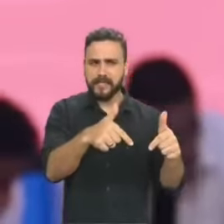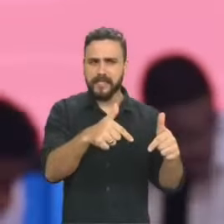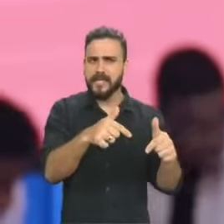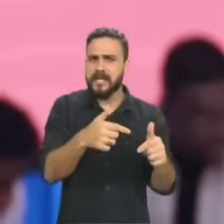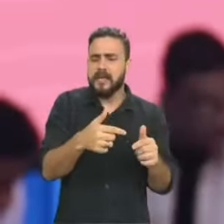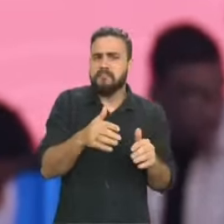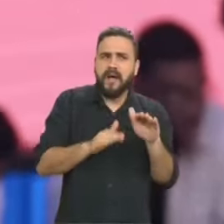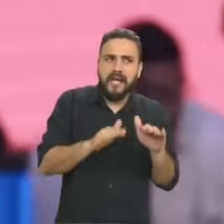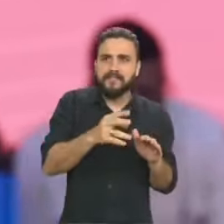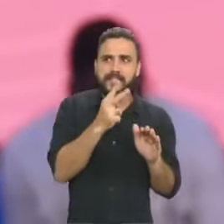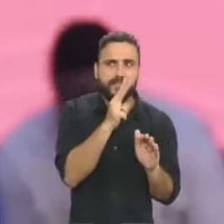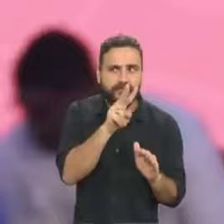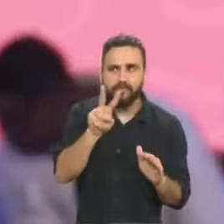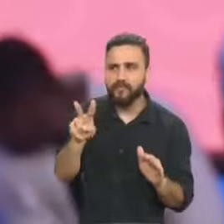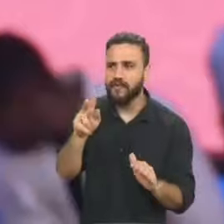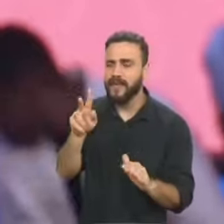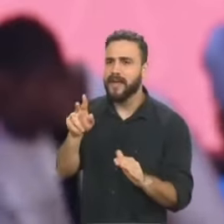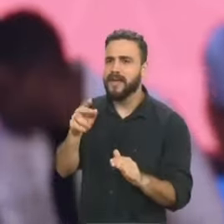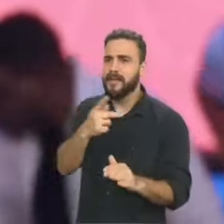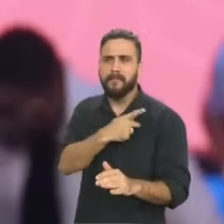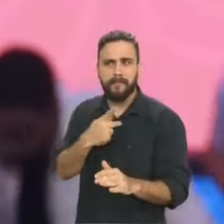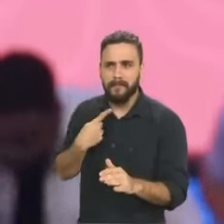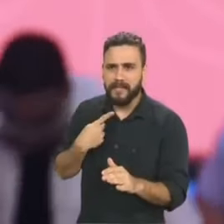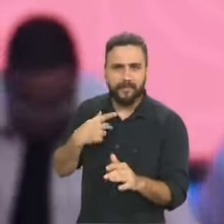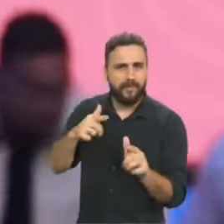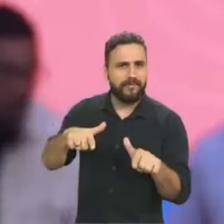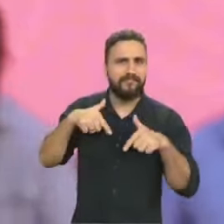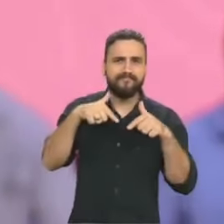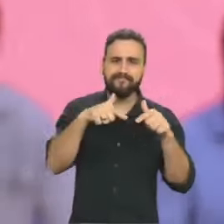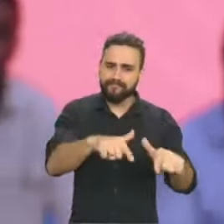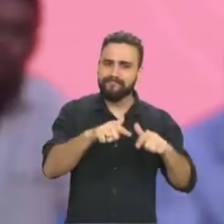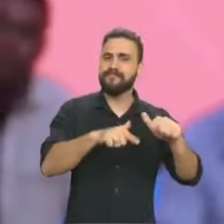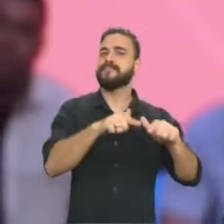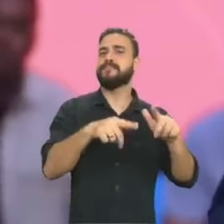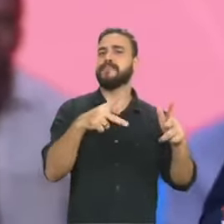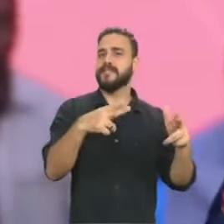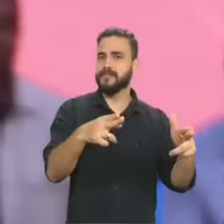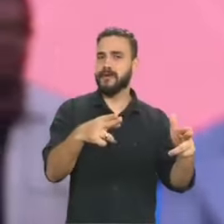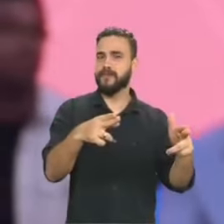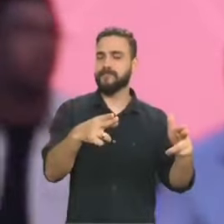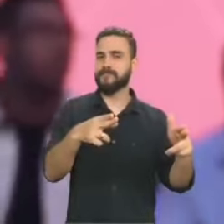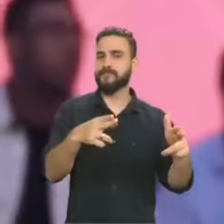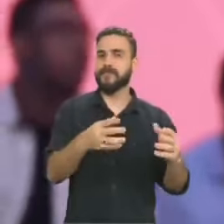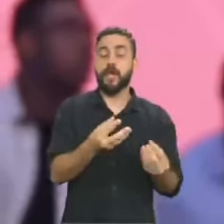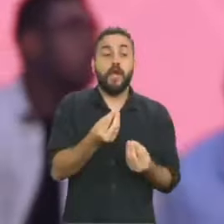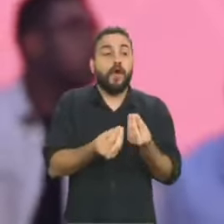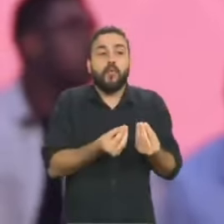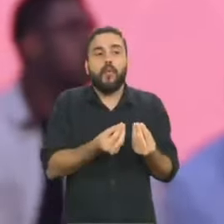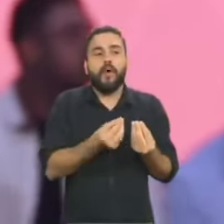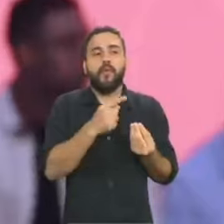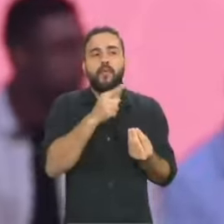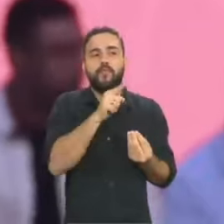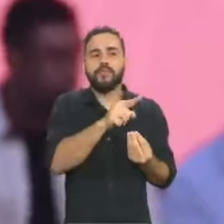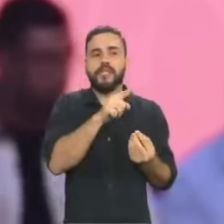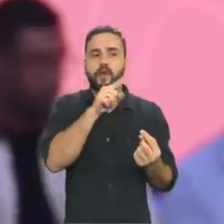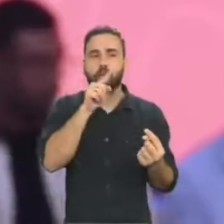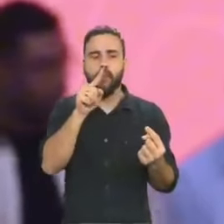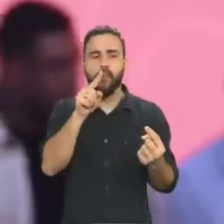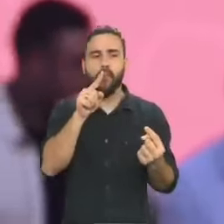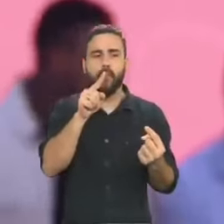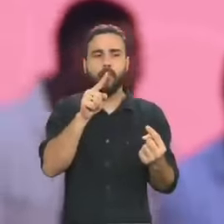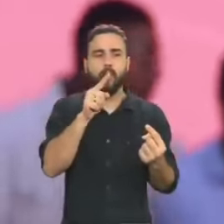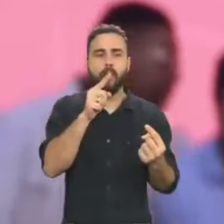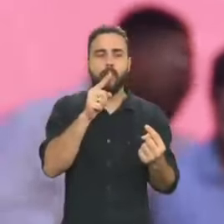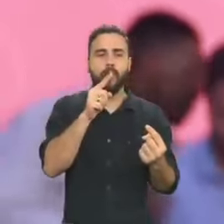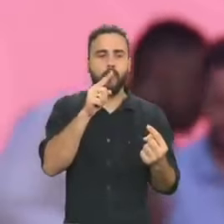letras e às vezes pensadores, artistas. Qual é a visão social que